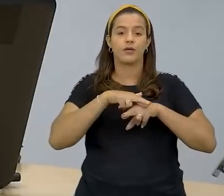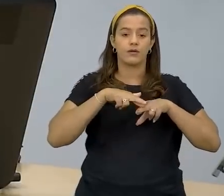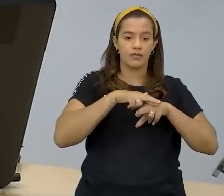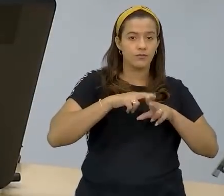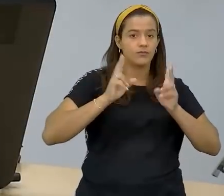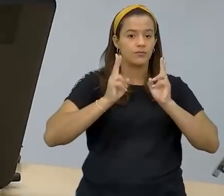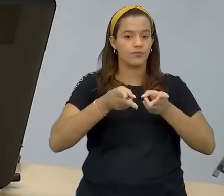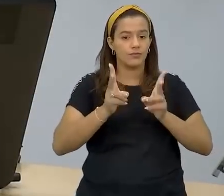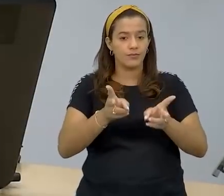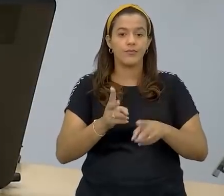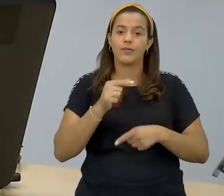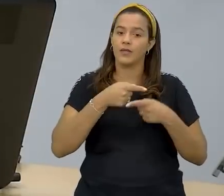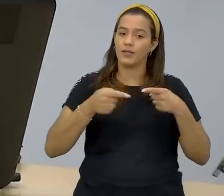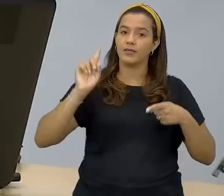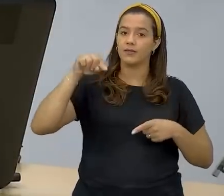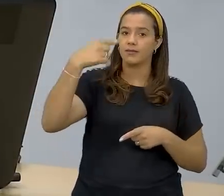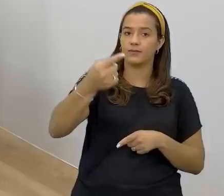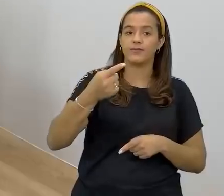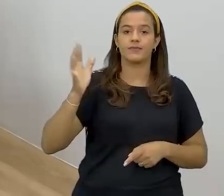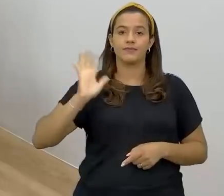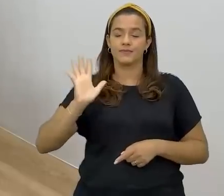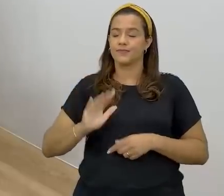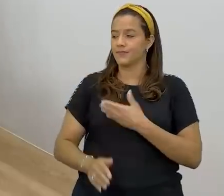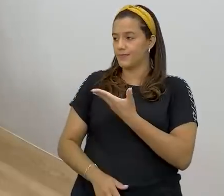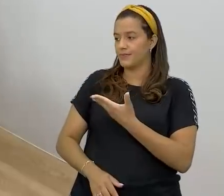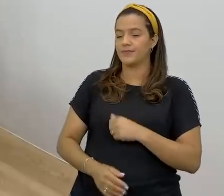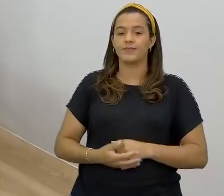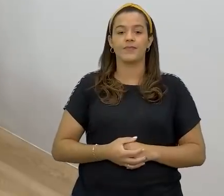ainda. Então, até semana que vem. Isis?